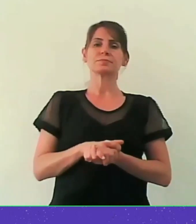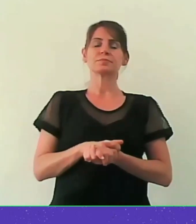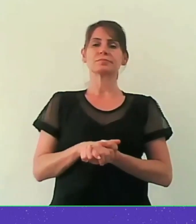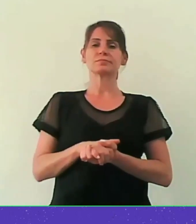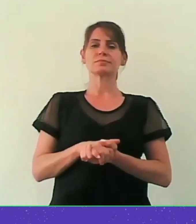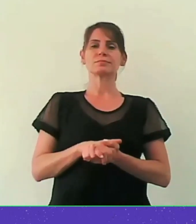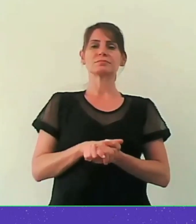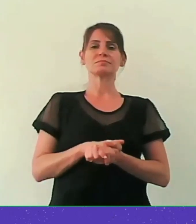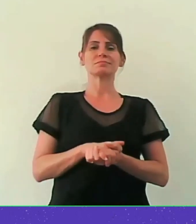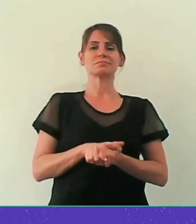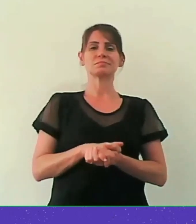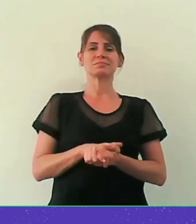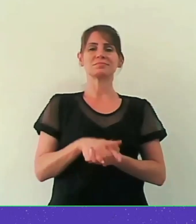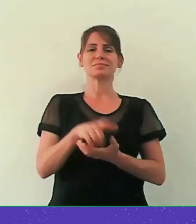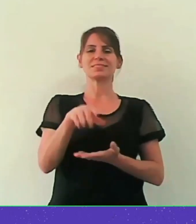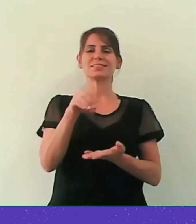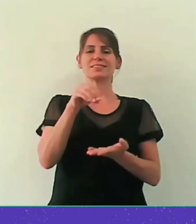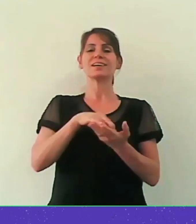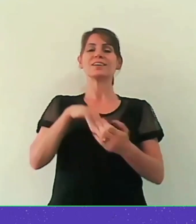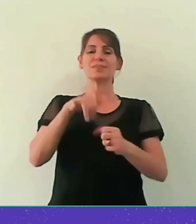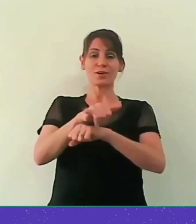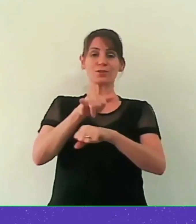Você faltou nessa aula?